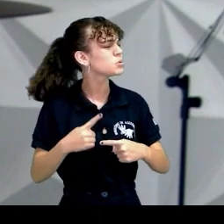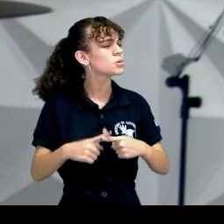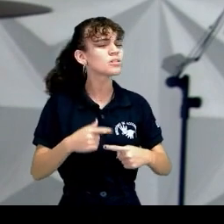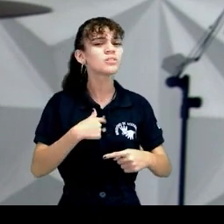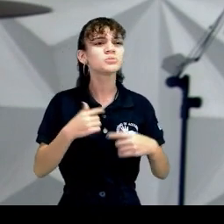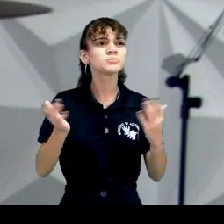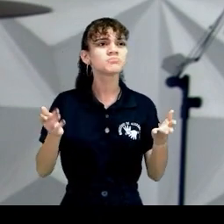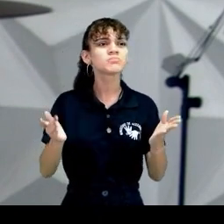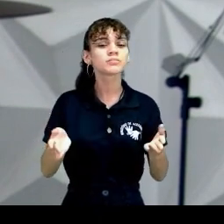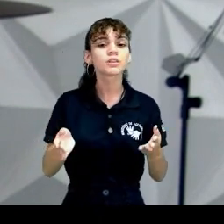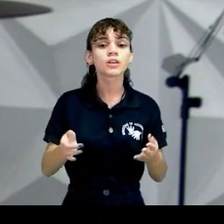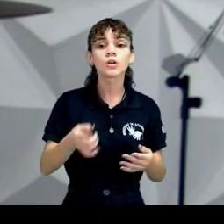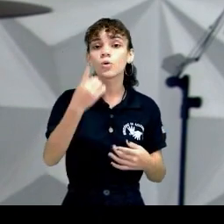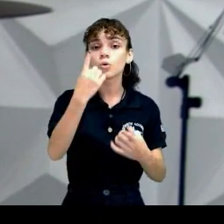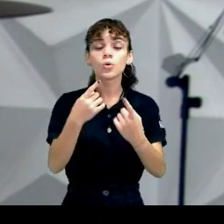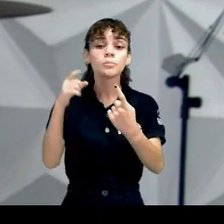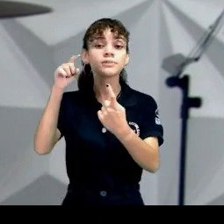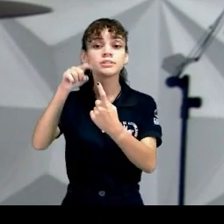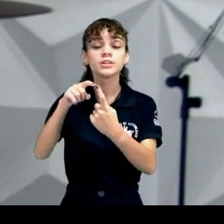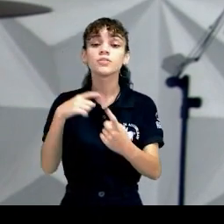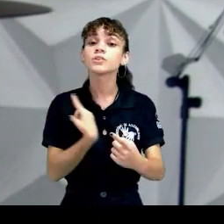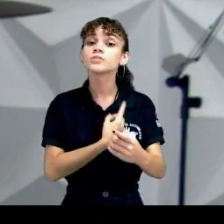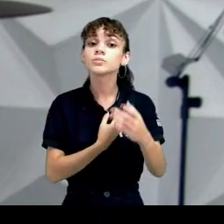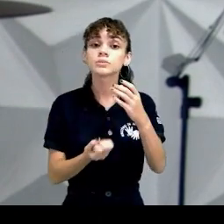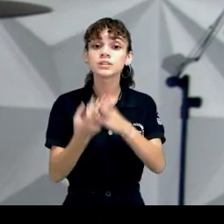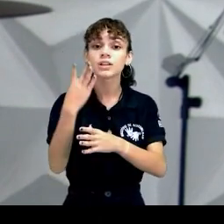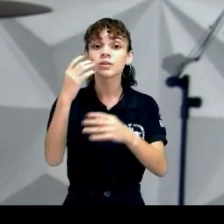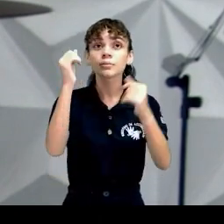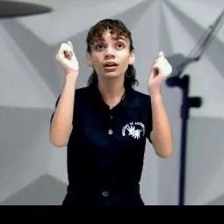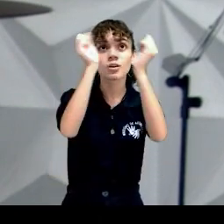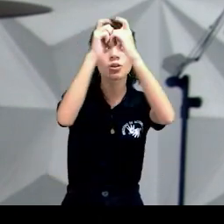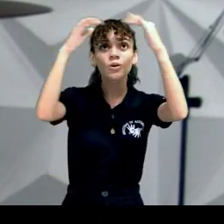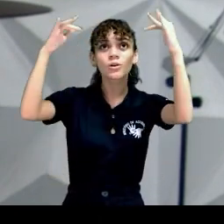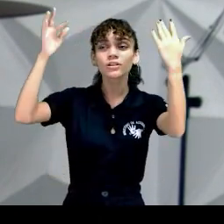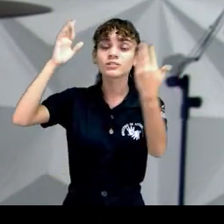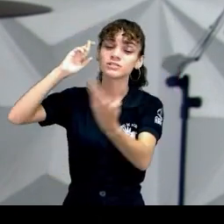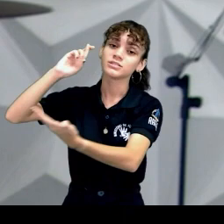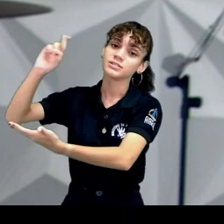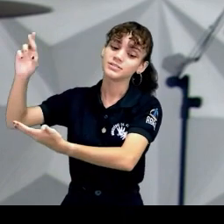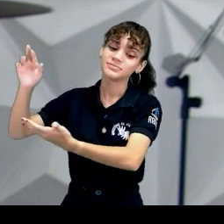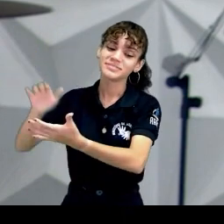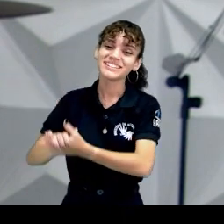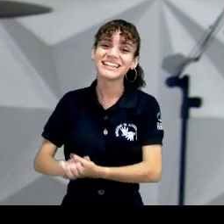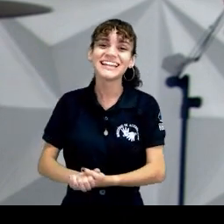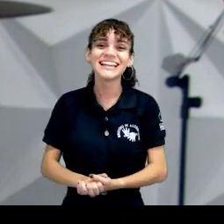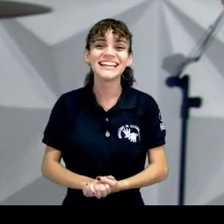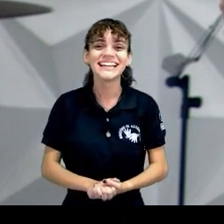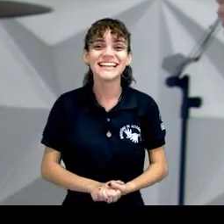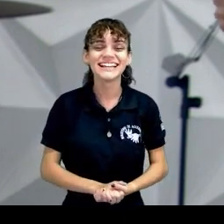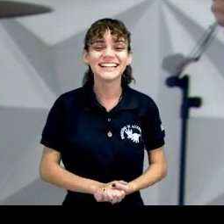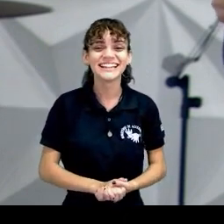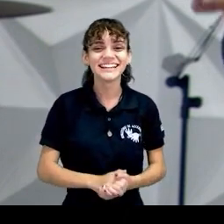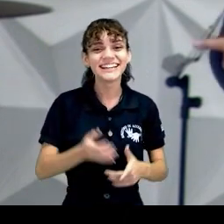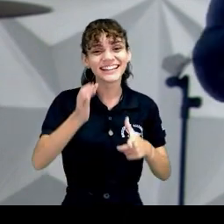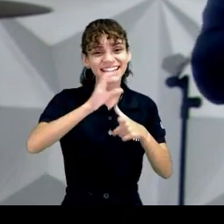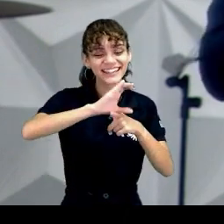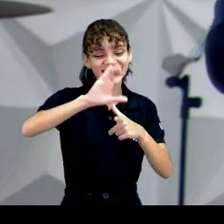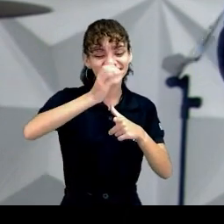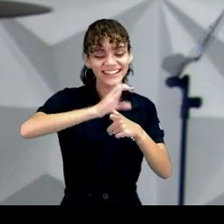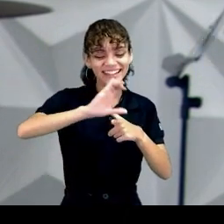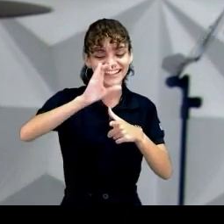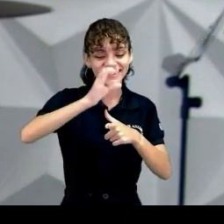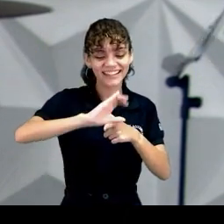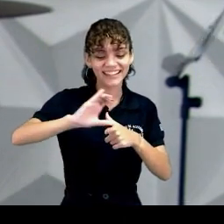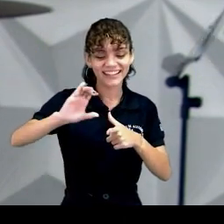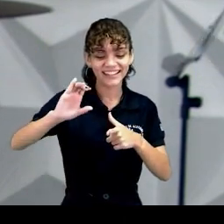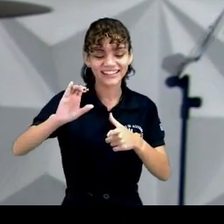fala isso aos Coríntios: olha, quer comais, quer bebais, quer façais qualquer outra coisa, façam tudo para a glória de Deus.